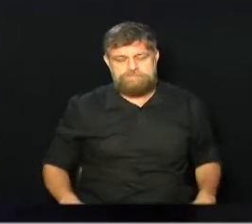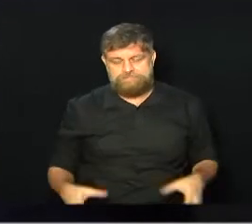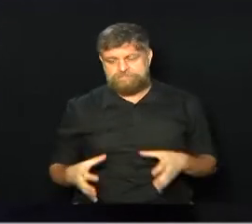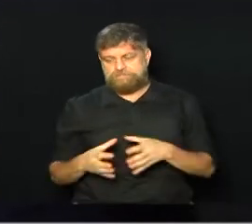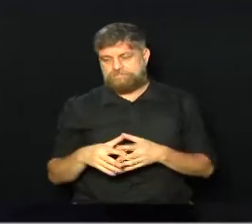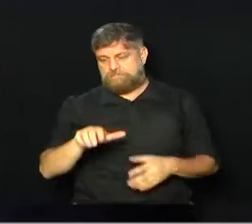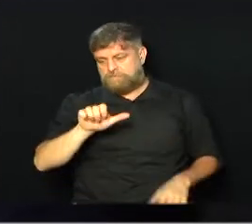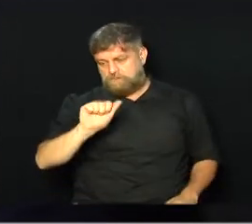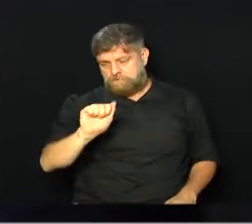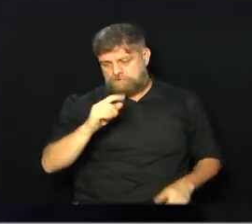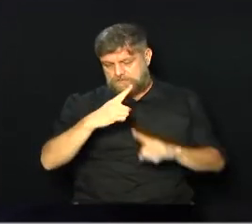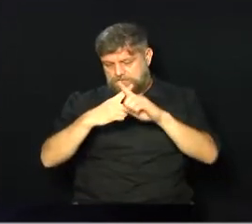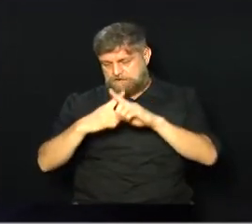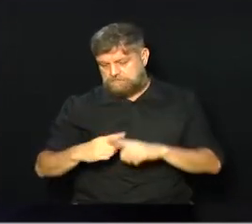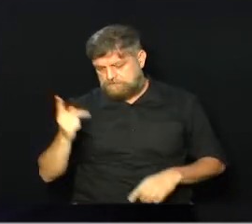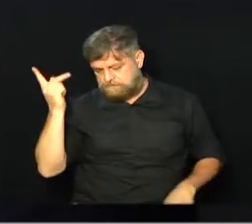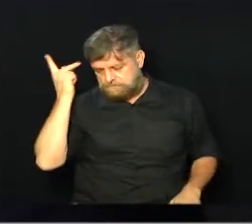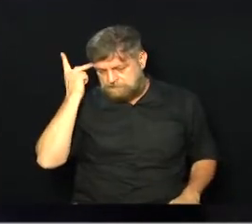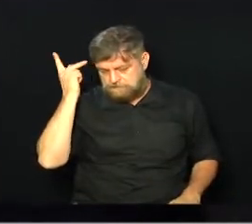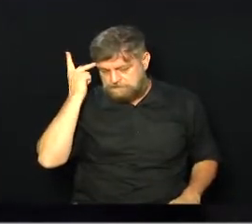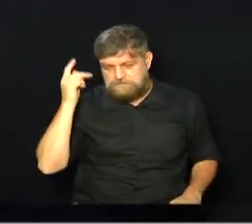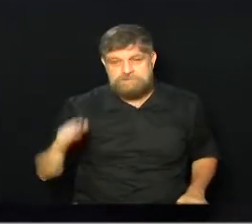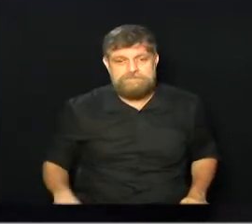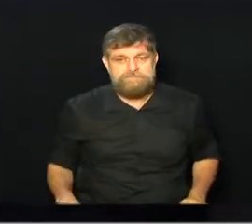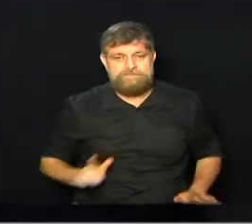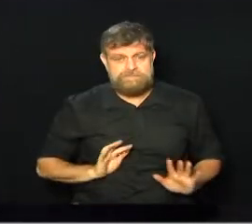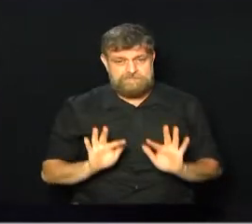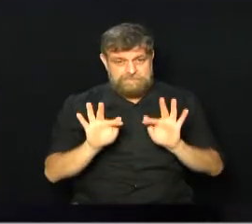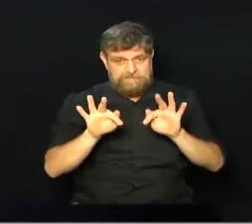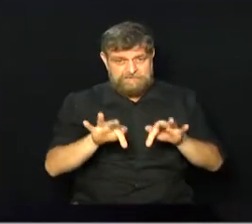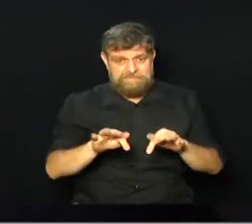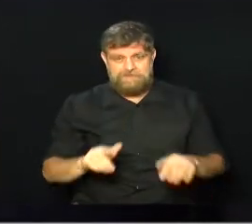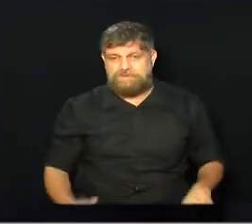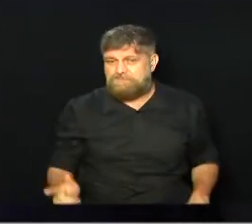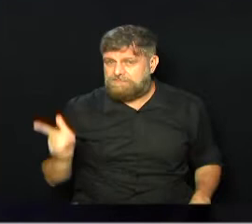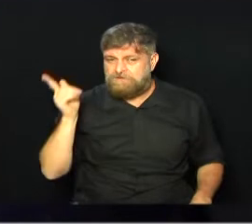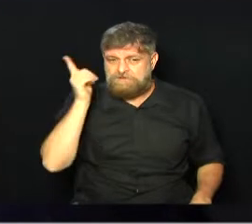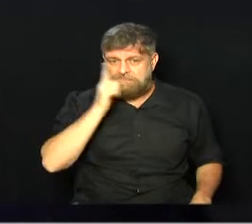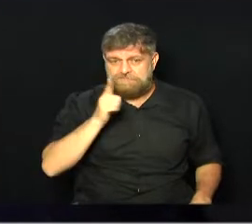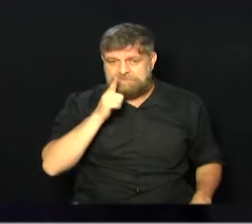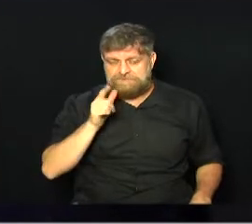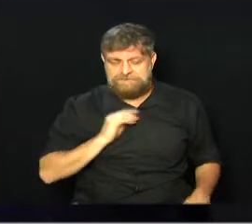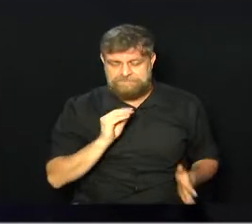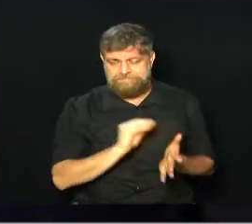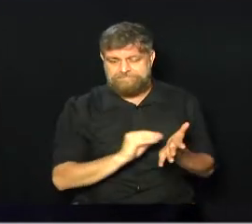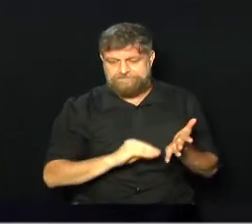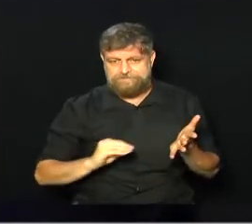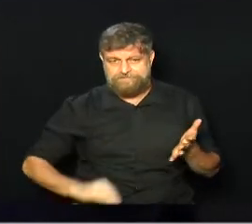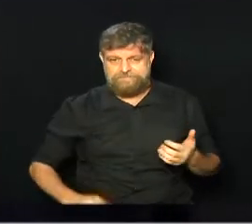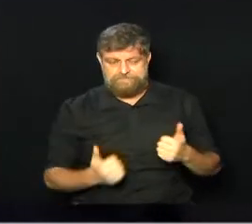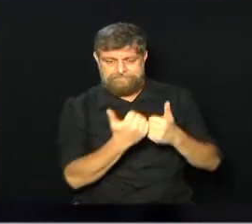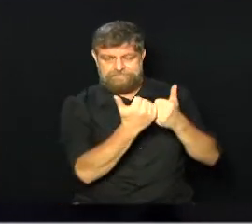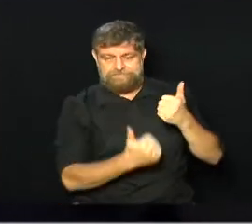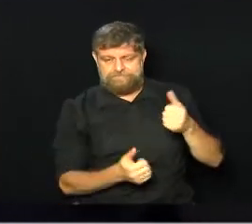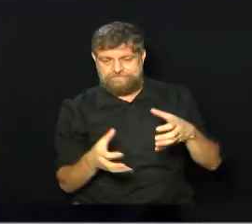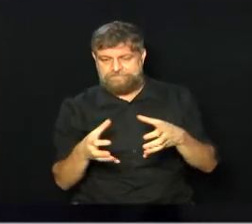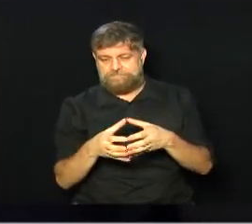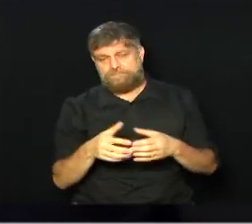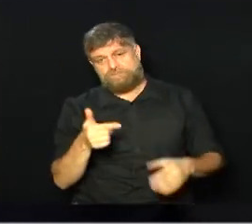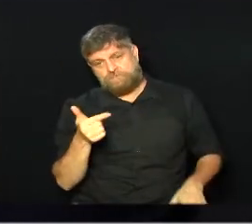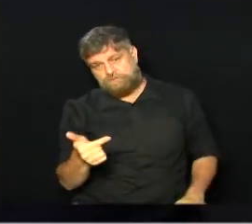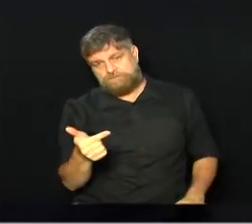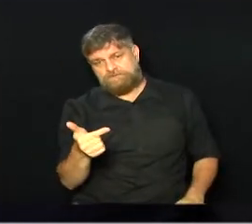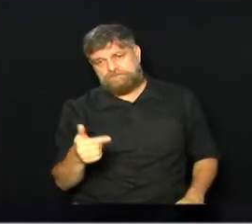Paulista e estava no final, não conseguiria ser inscrito, e o clube acabou caindo para A2 nesse